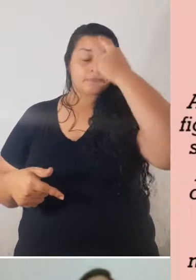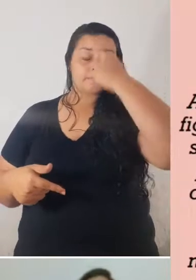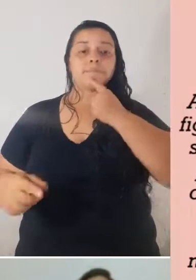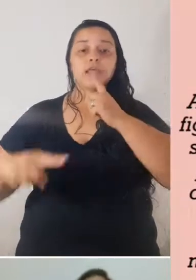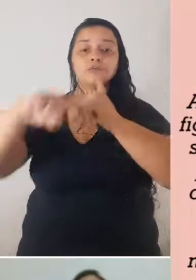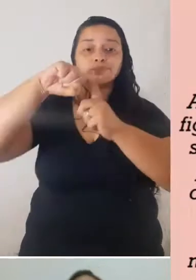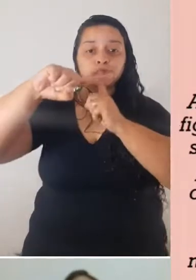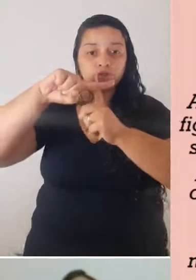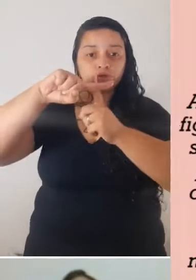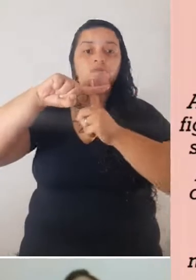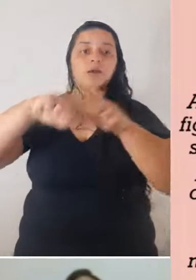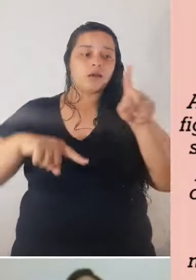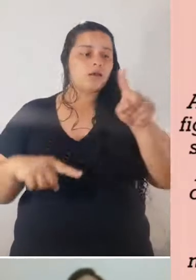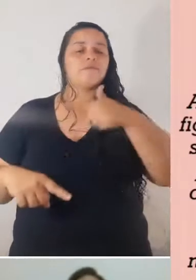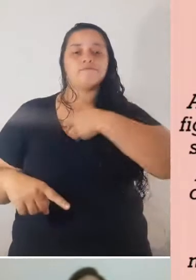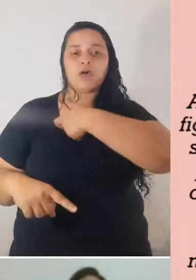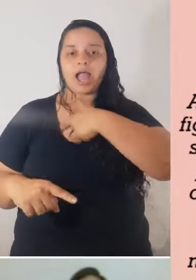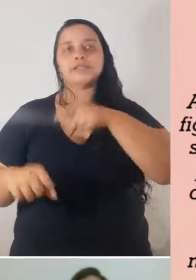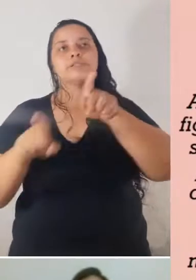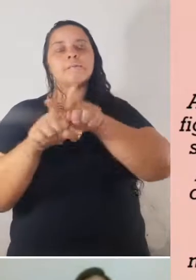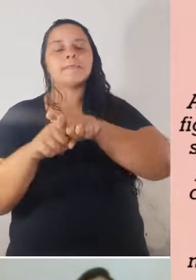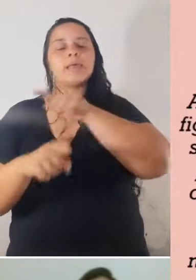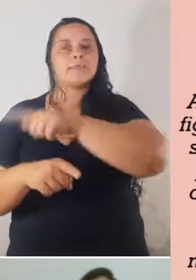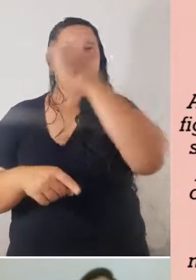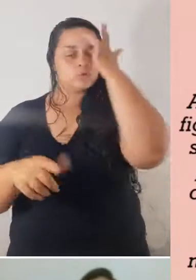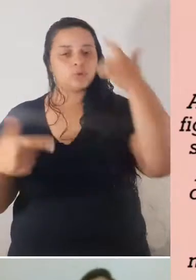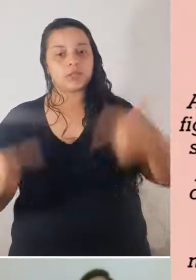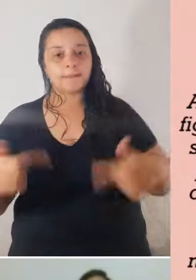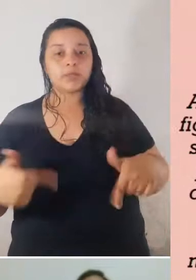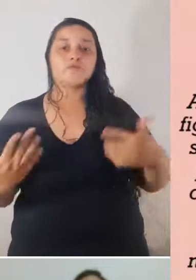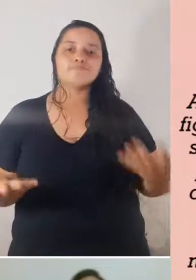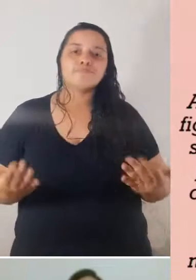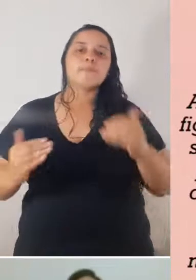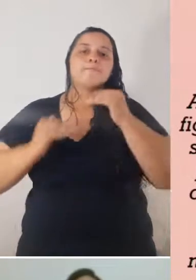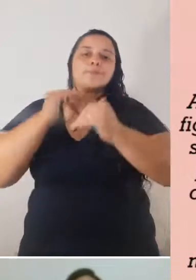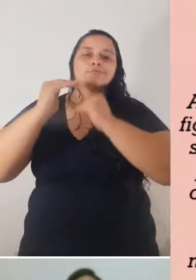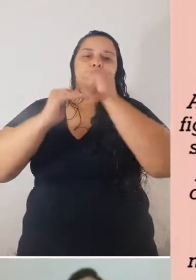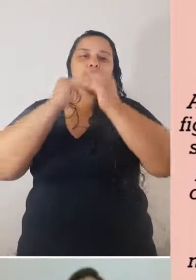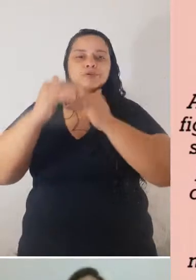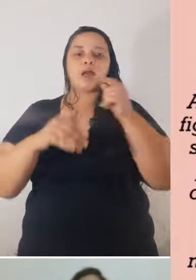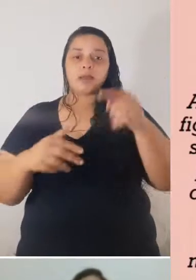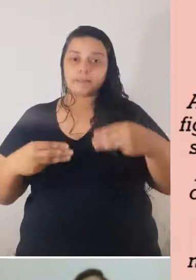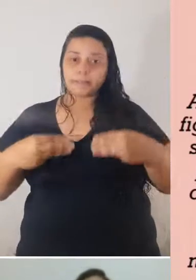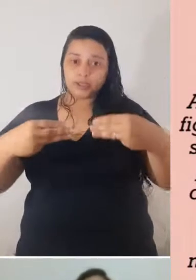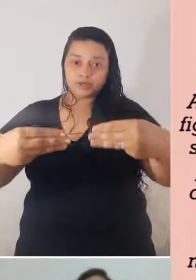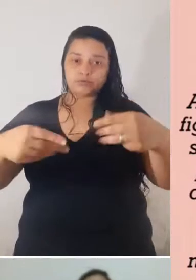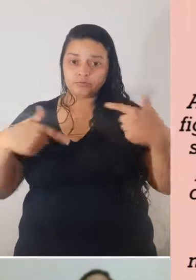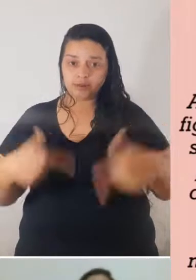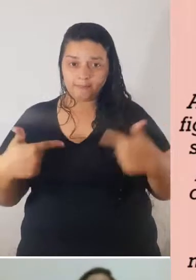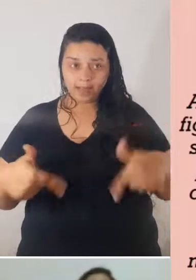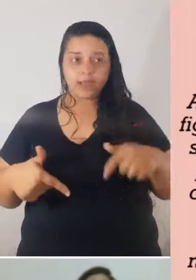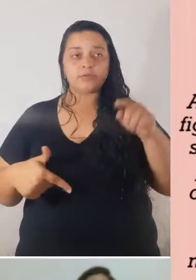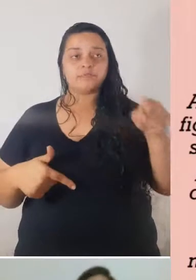de Vargas para com os trabalhadores. E para esse processo, o ministro do Trabalho, Alexandre Marcondes